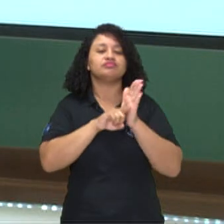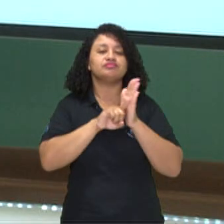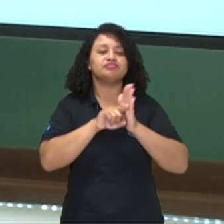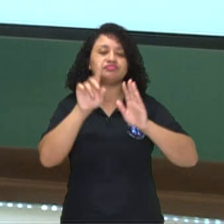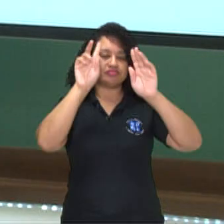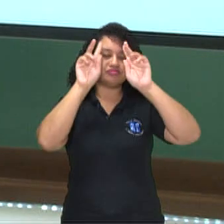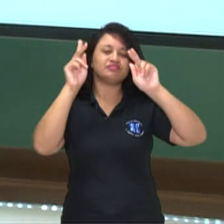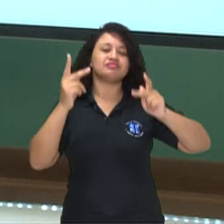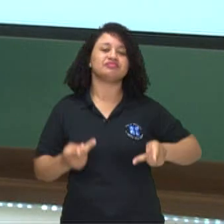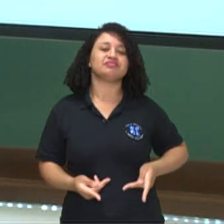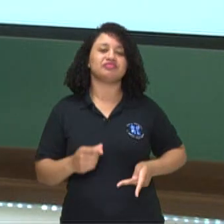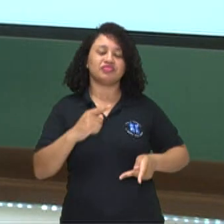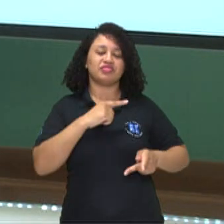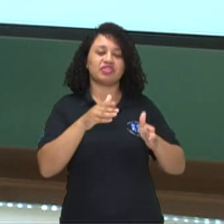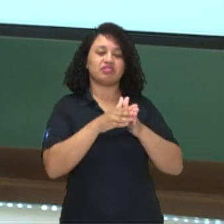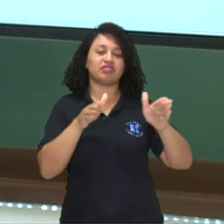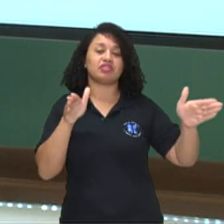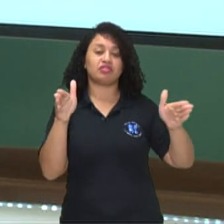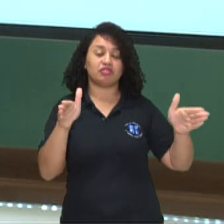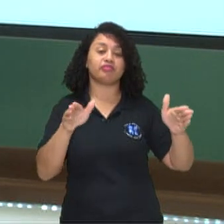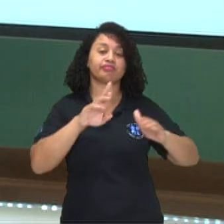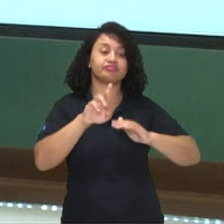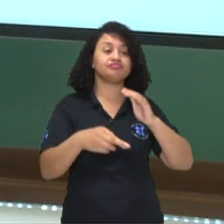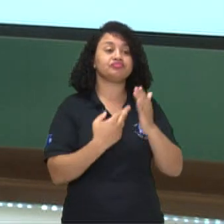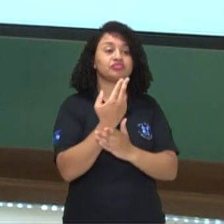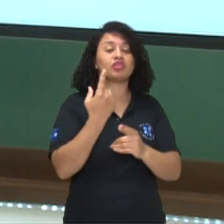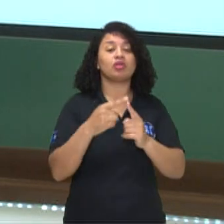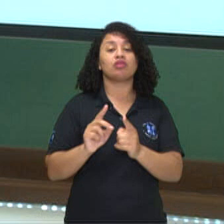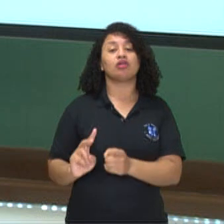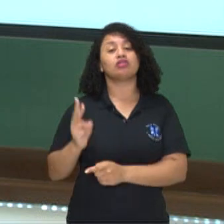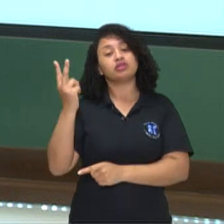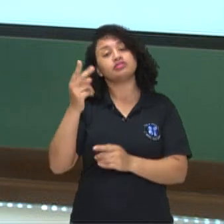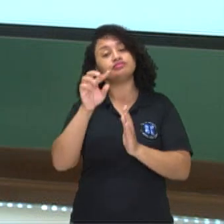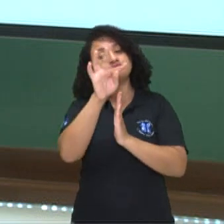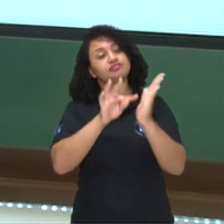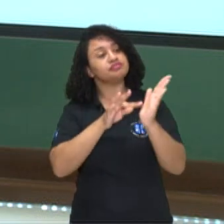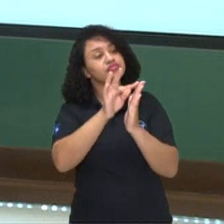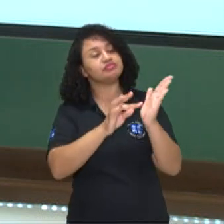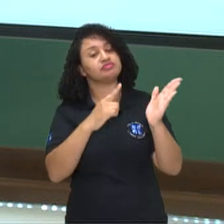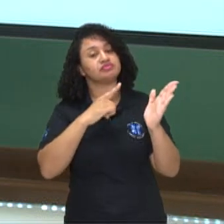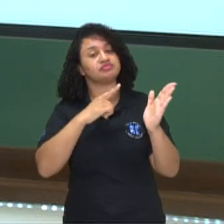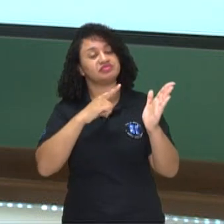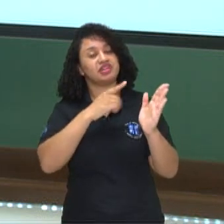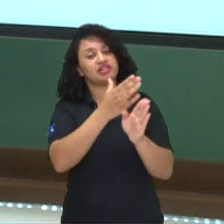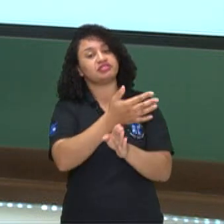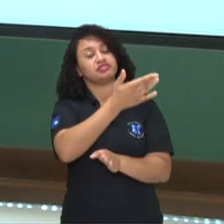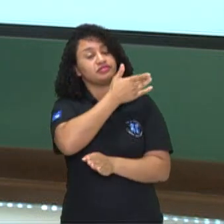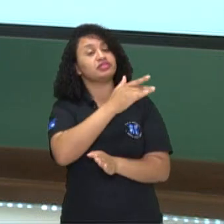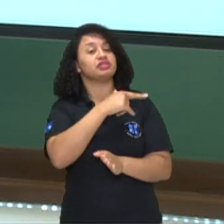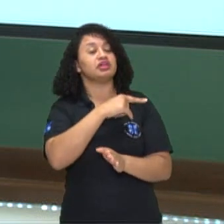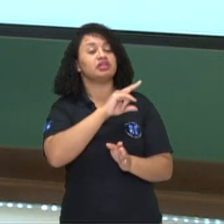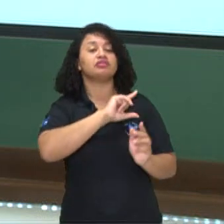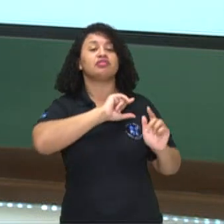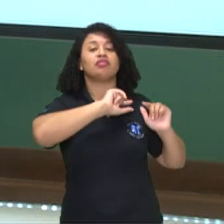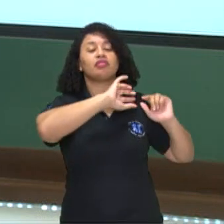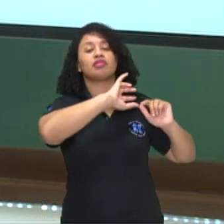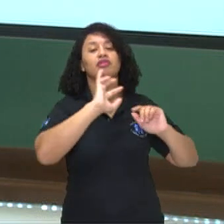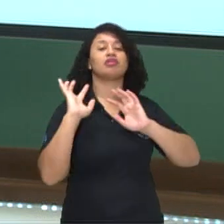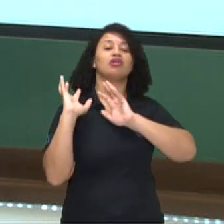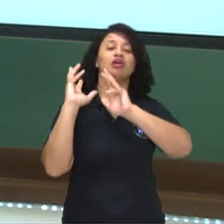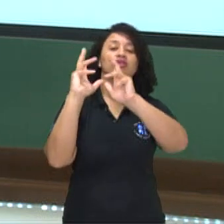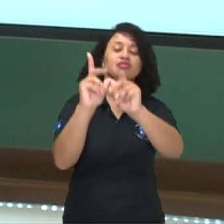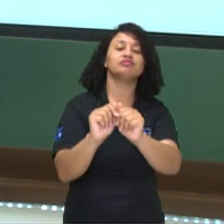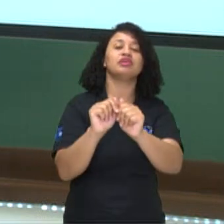de valorizar esses textos produzidos na história antiga e fazer esse resgate, né, esse conhecimento das línguas,